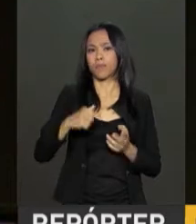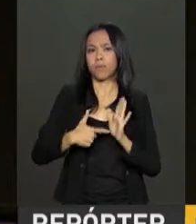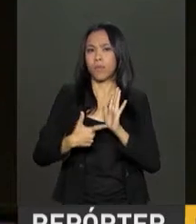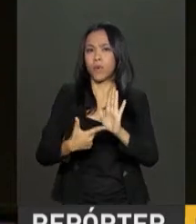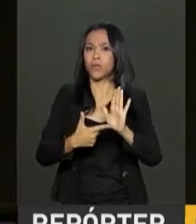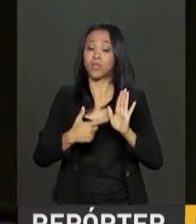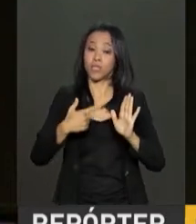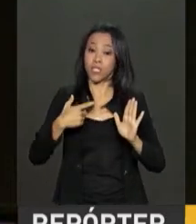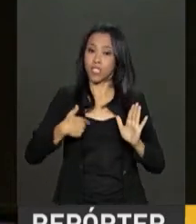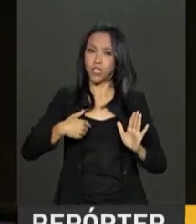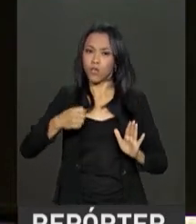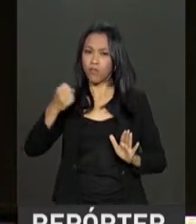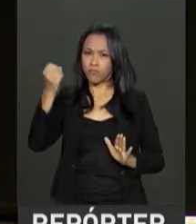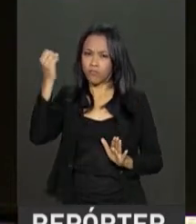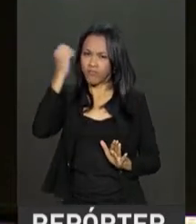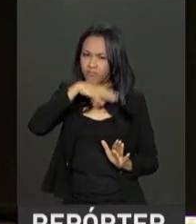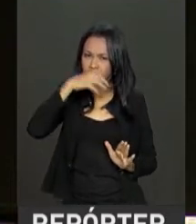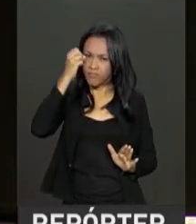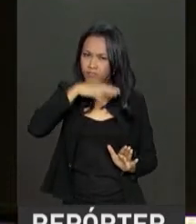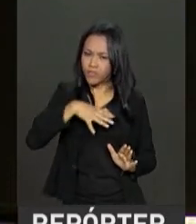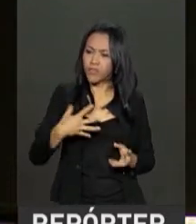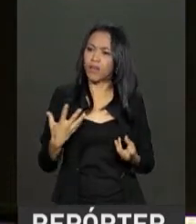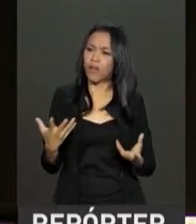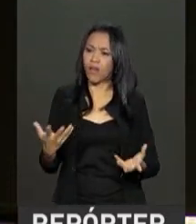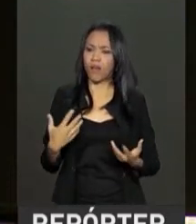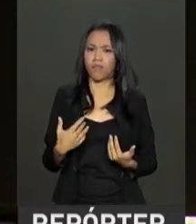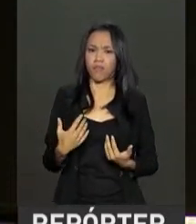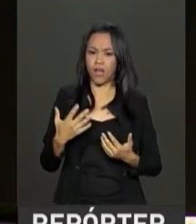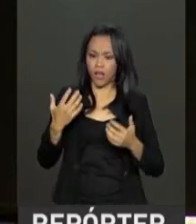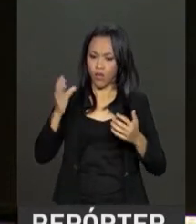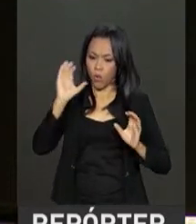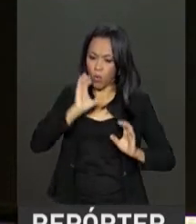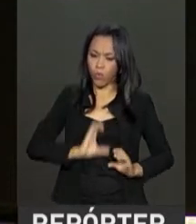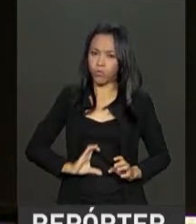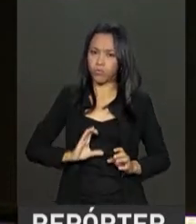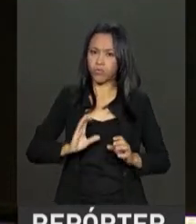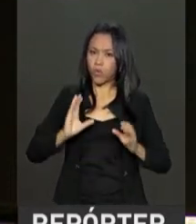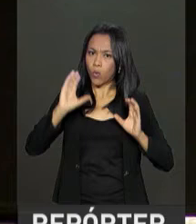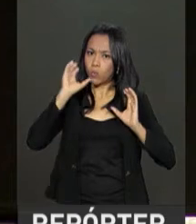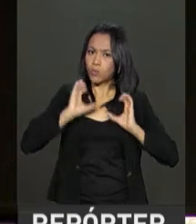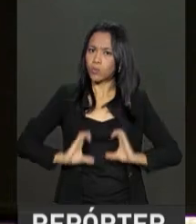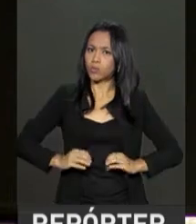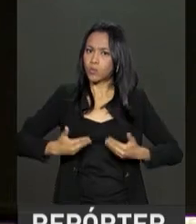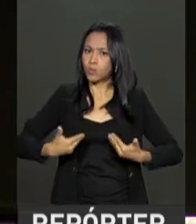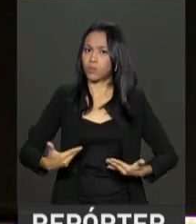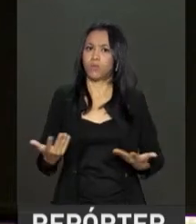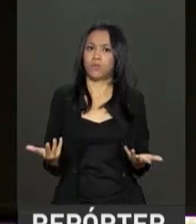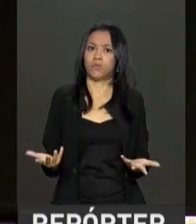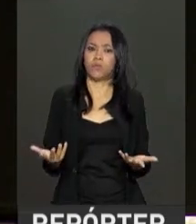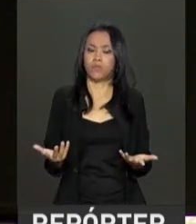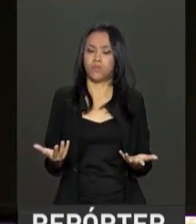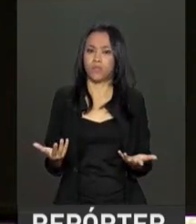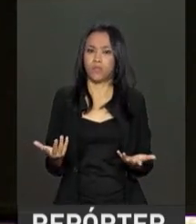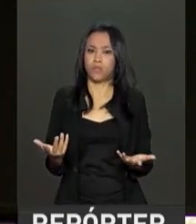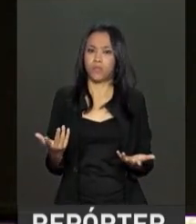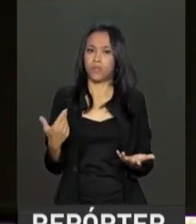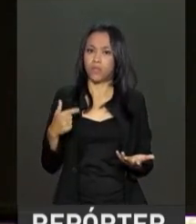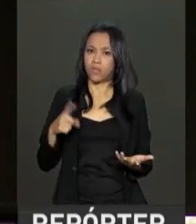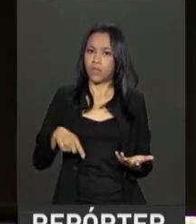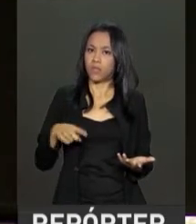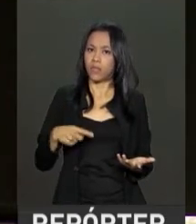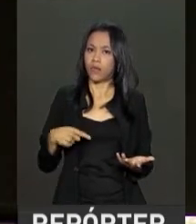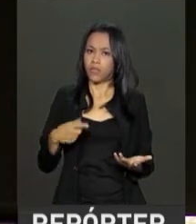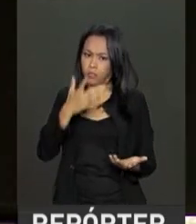vai tolerar nenhum tipo de atitude de conduta que fuja à conduta esperada